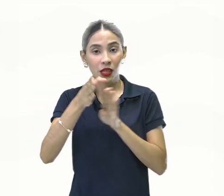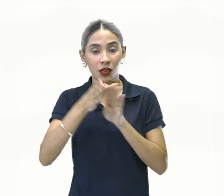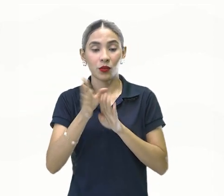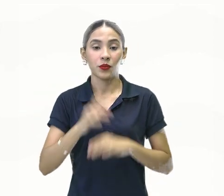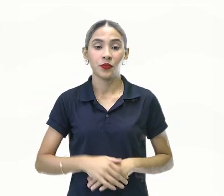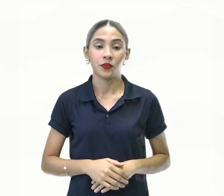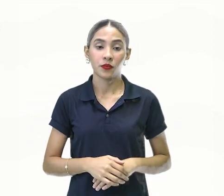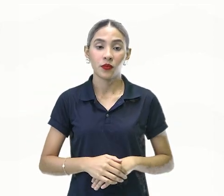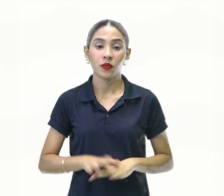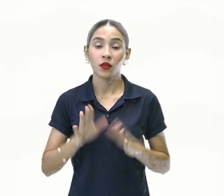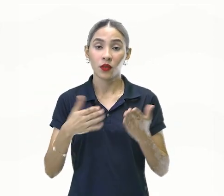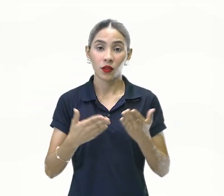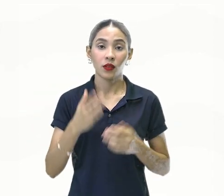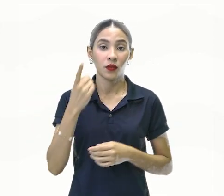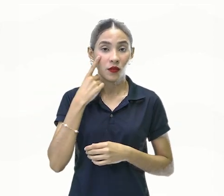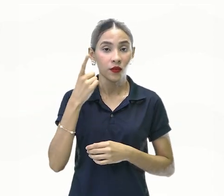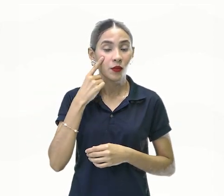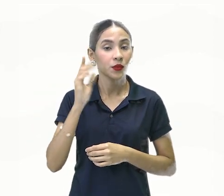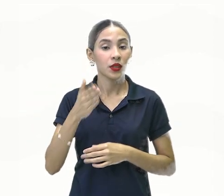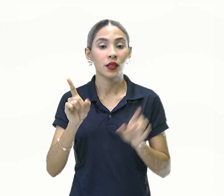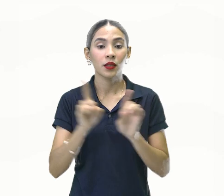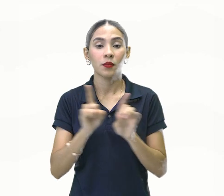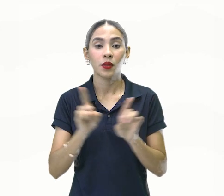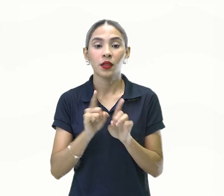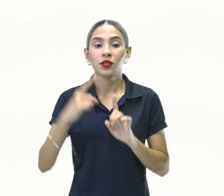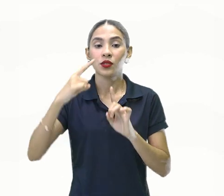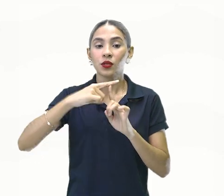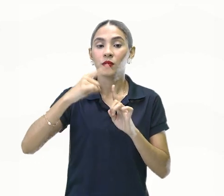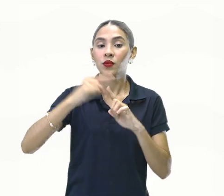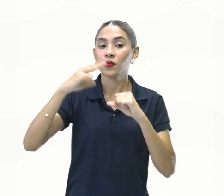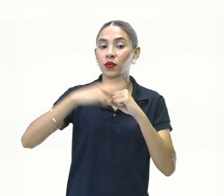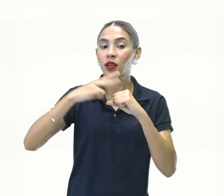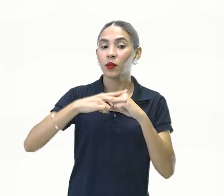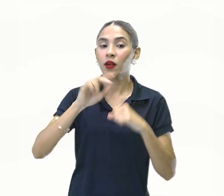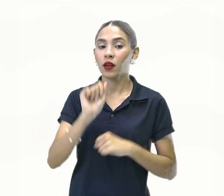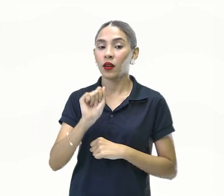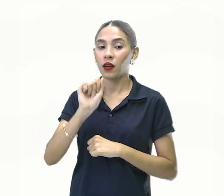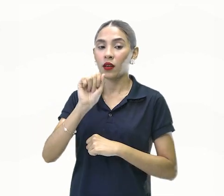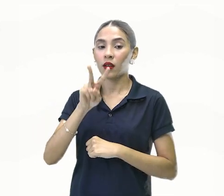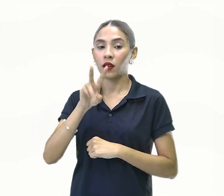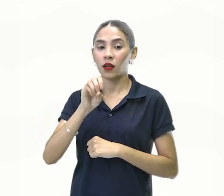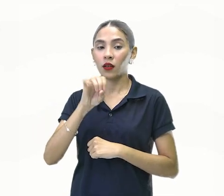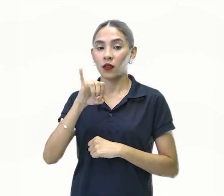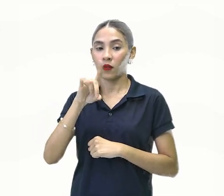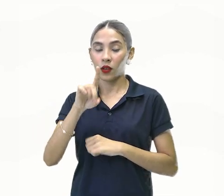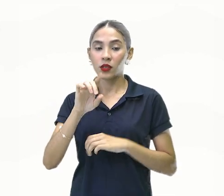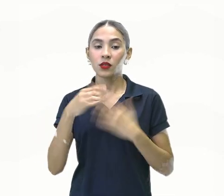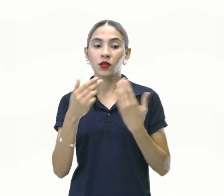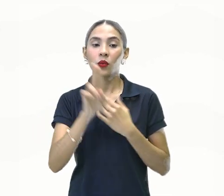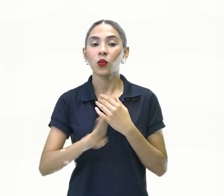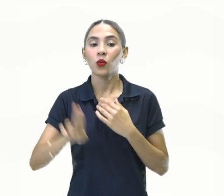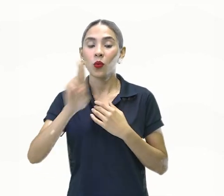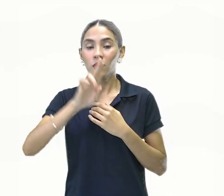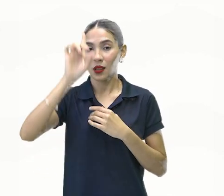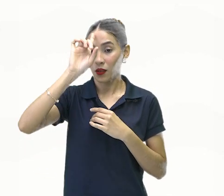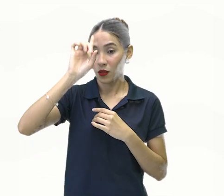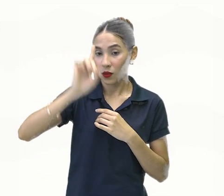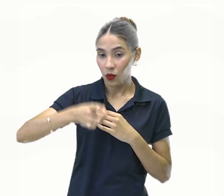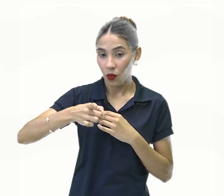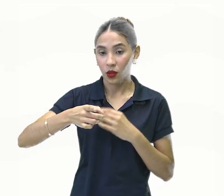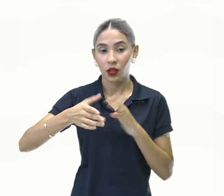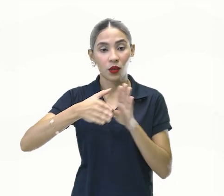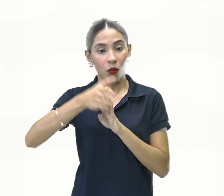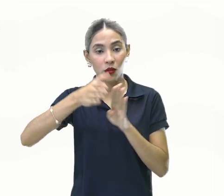tá certo? Nós já vimos esse tipo aqui de verbo, né? Quando eu utilizo ele para dar uma ordem, para